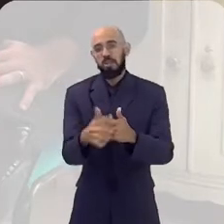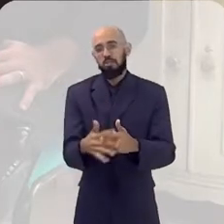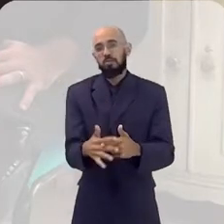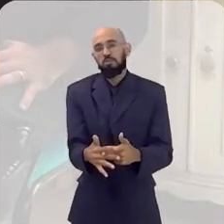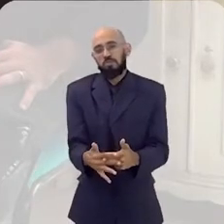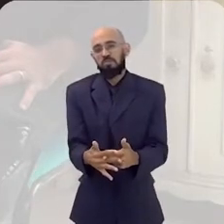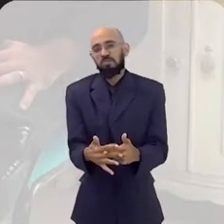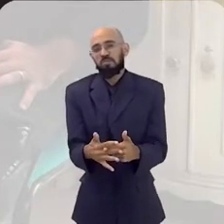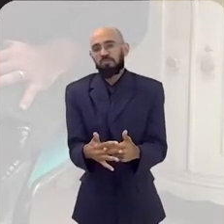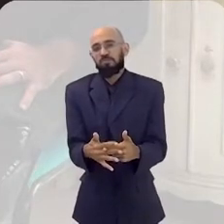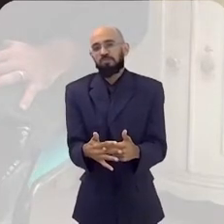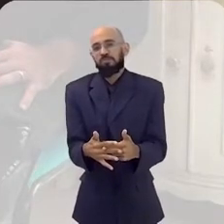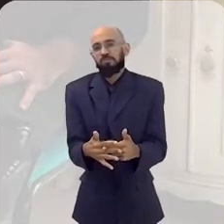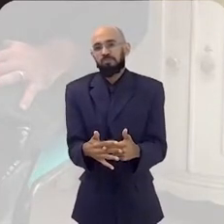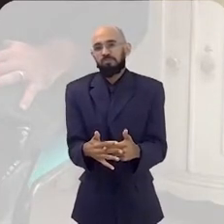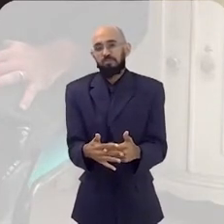volta.